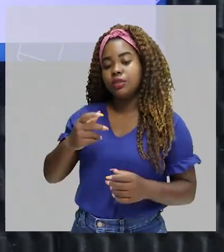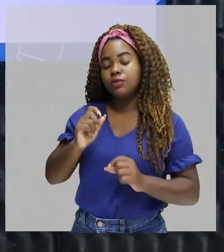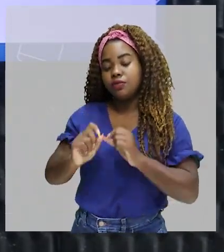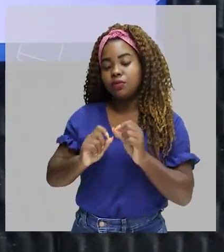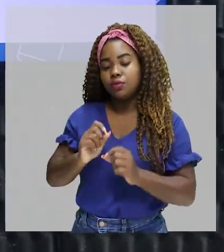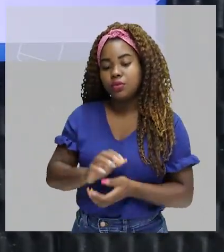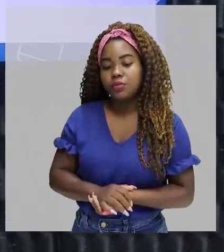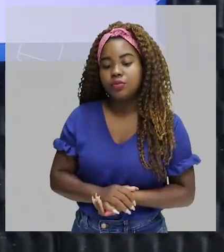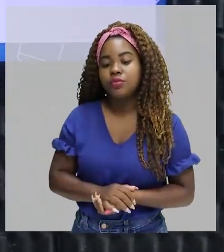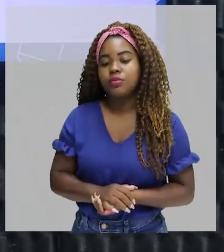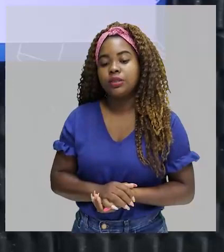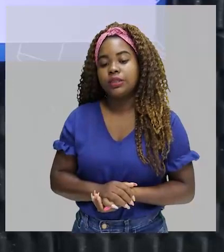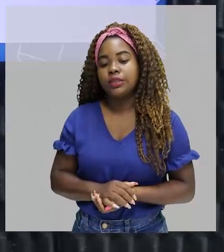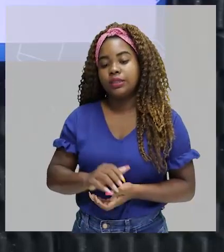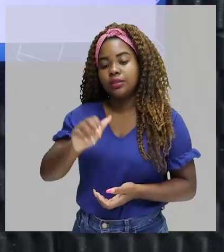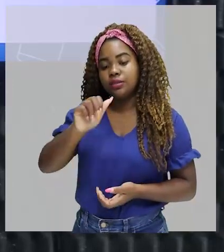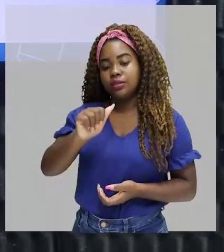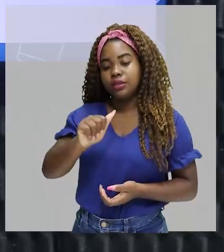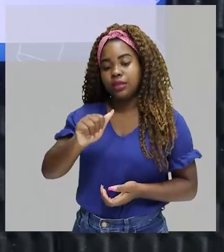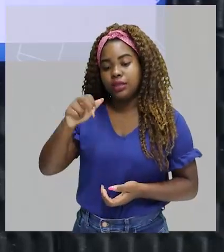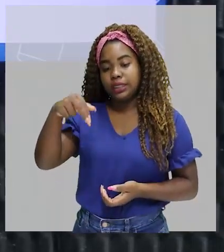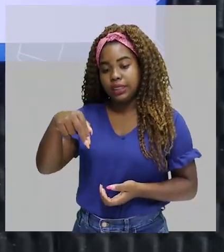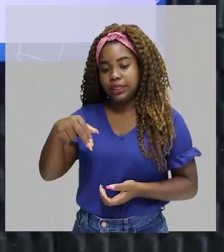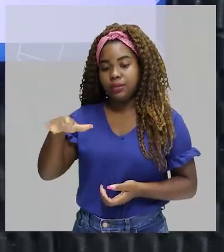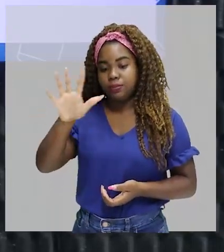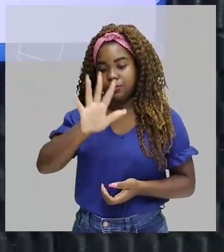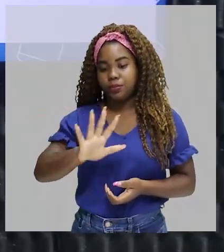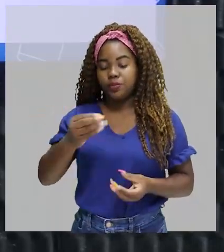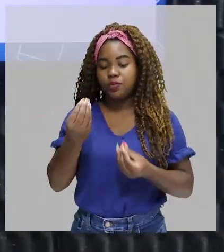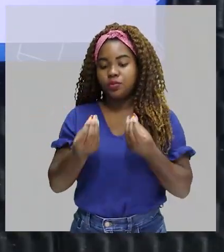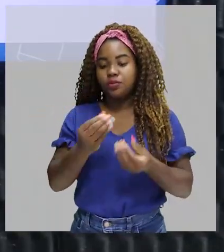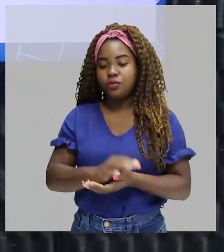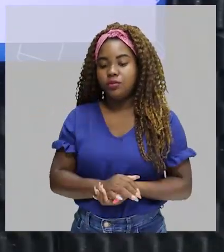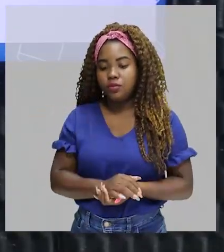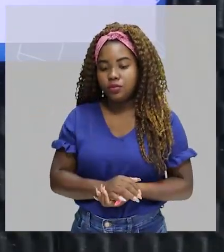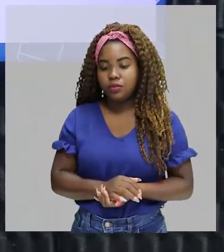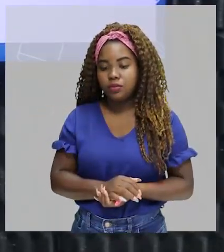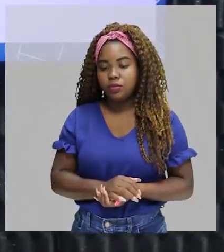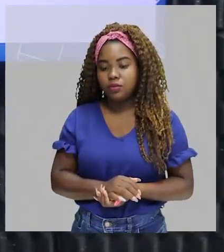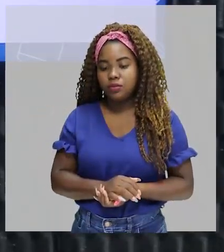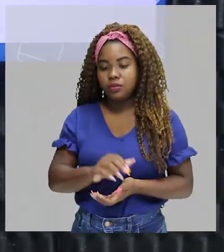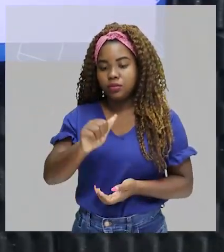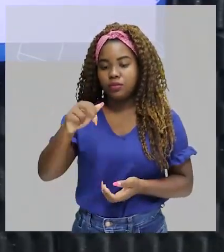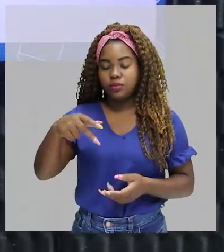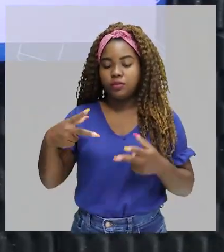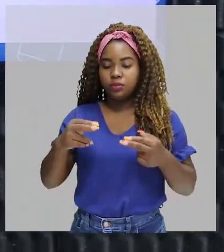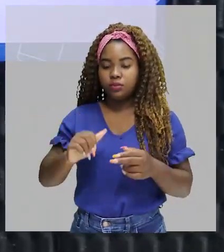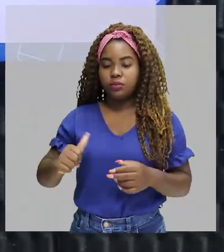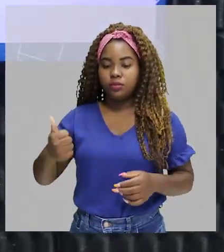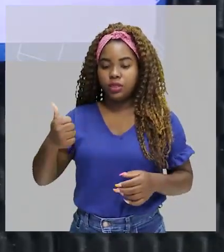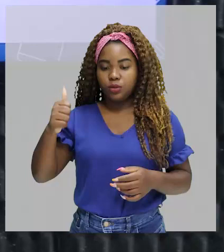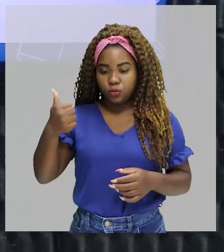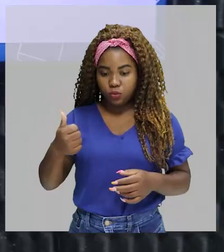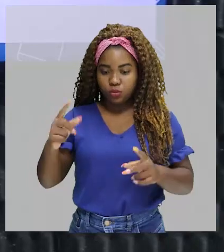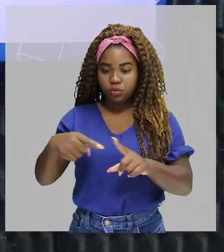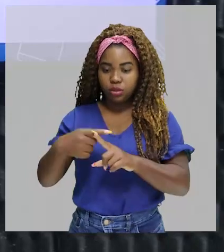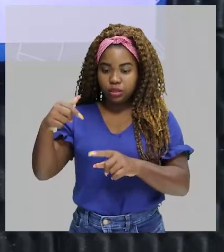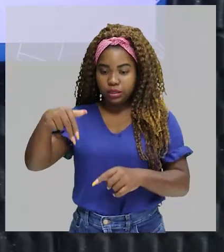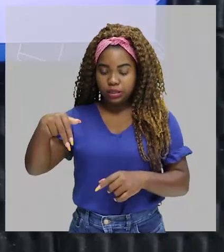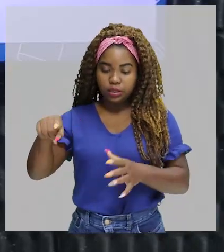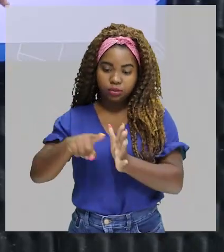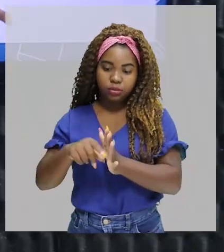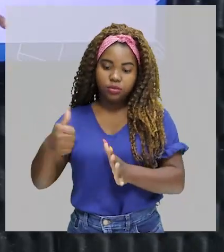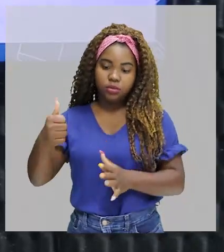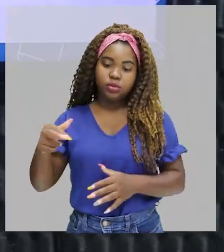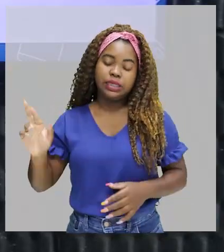partir, né, do termo geral. Como é que eu escrevo o termo geral mesmo? É a n igual a 1 mais n menos